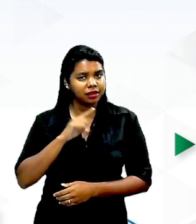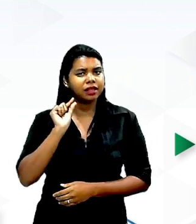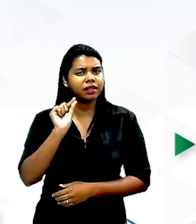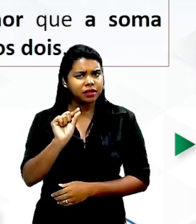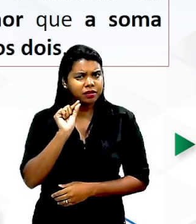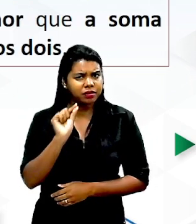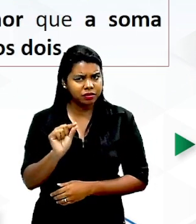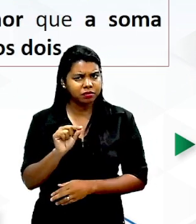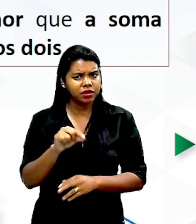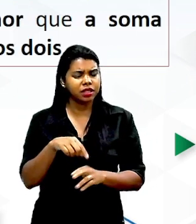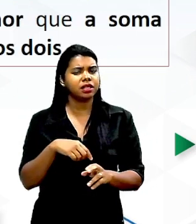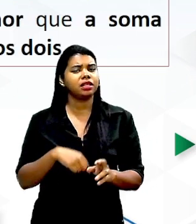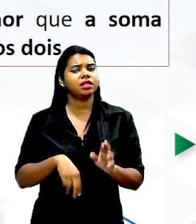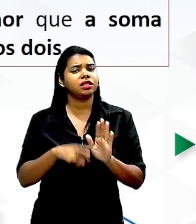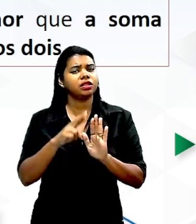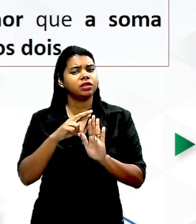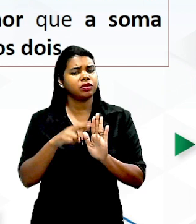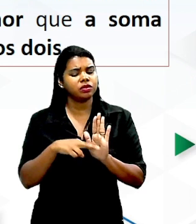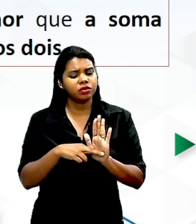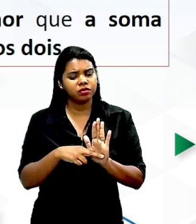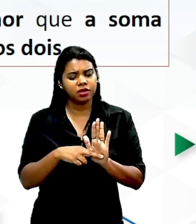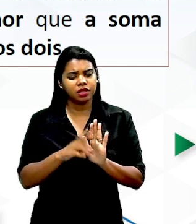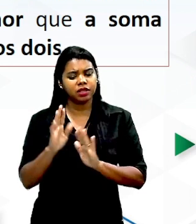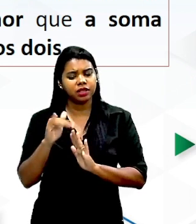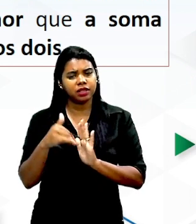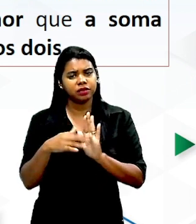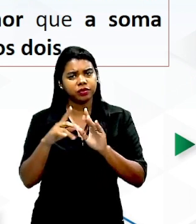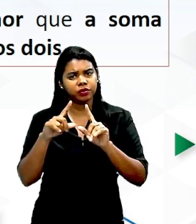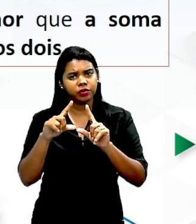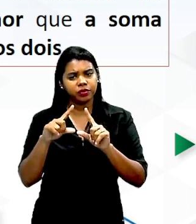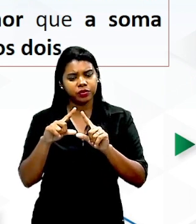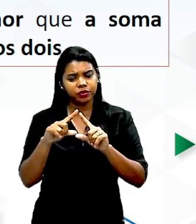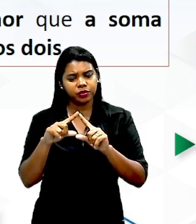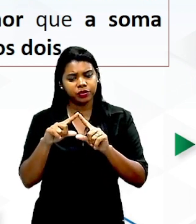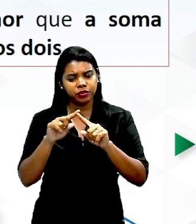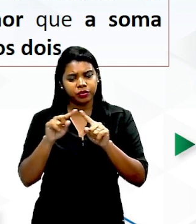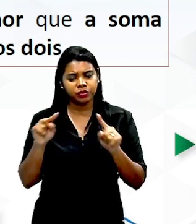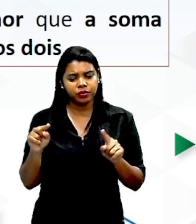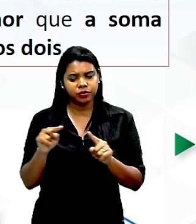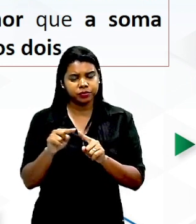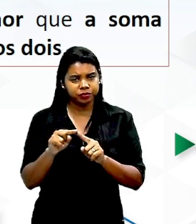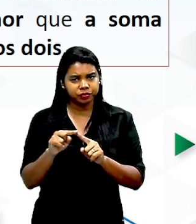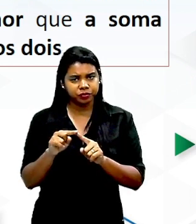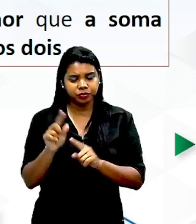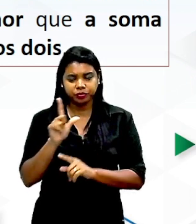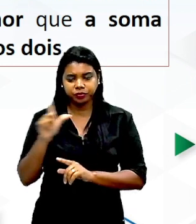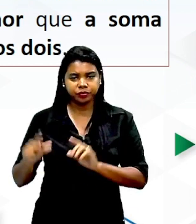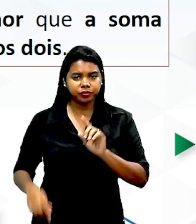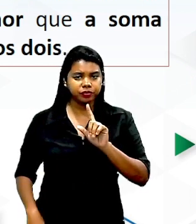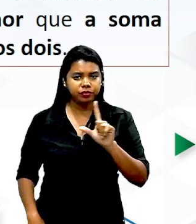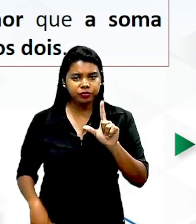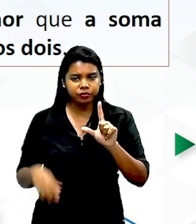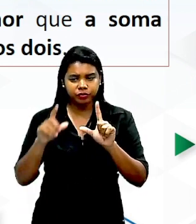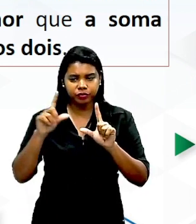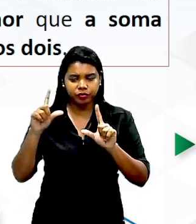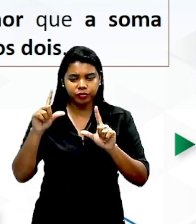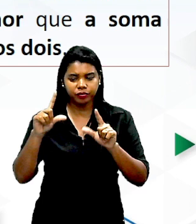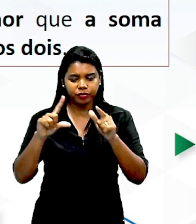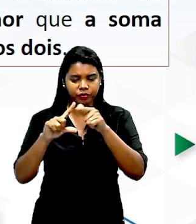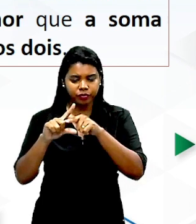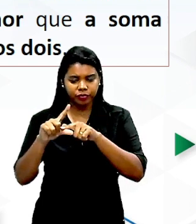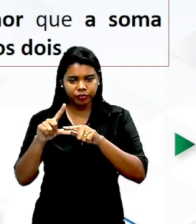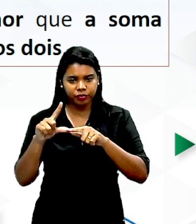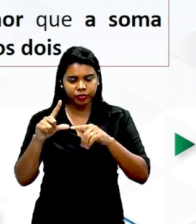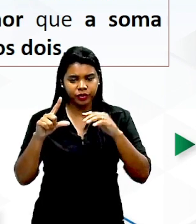uma regra. Presta bem atenção. Em todo triângulo, a medida de qualquer lado é menor que a